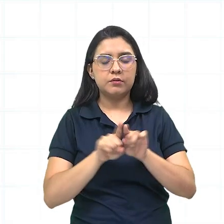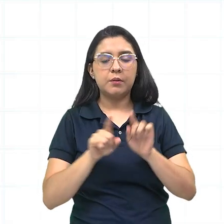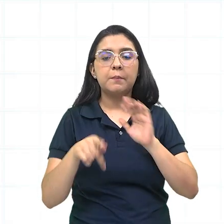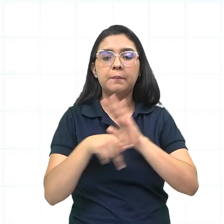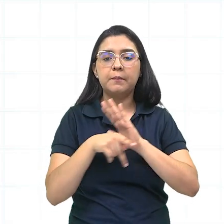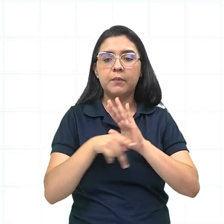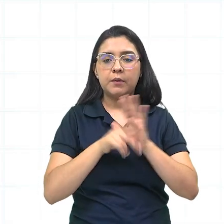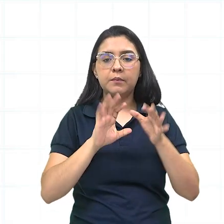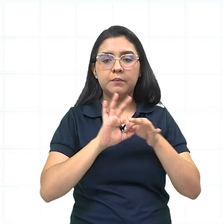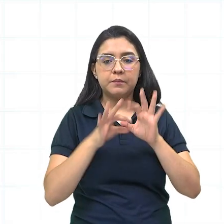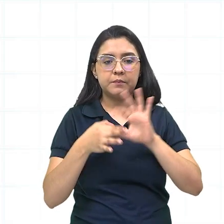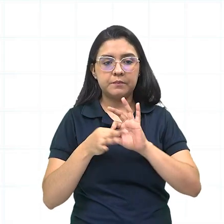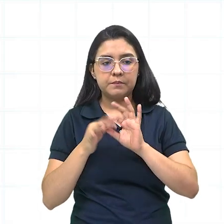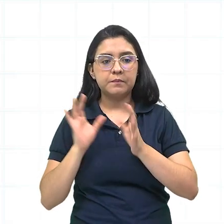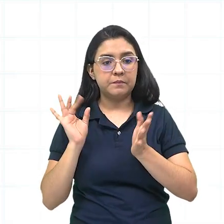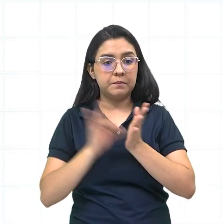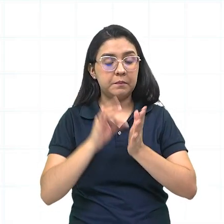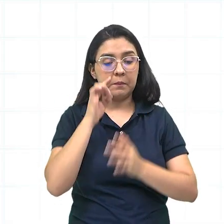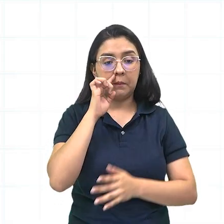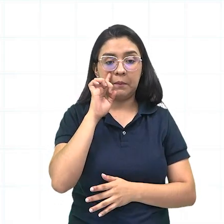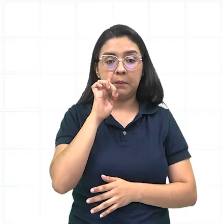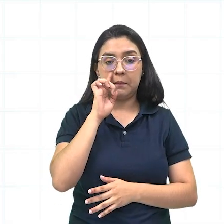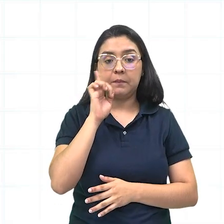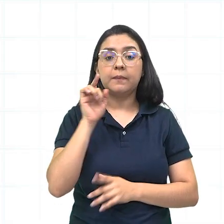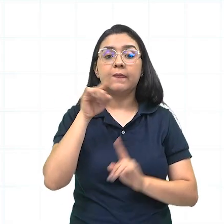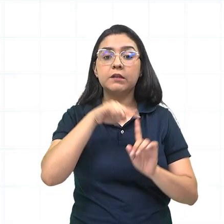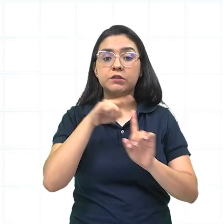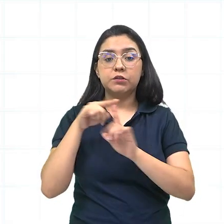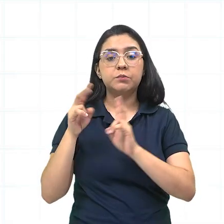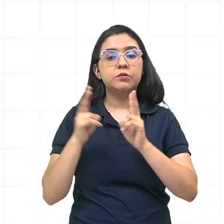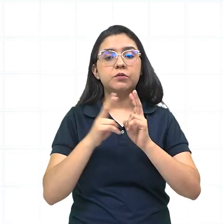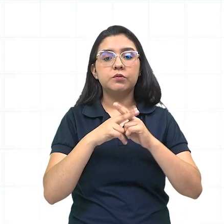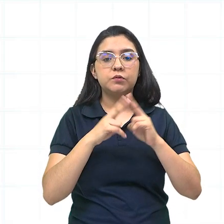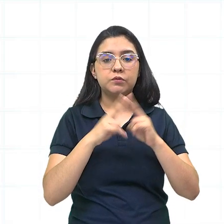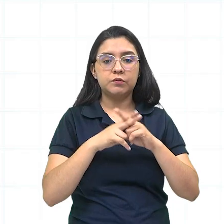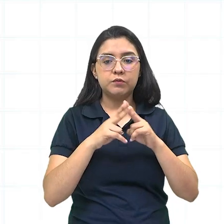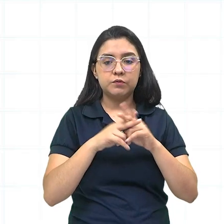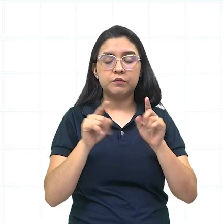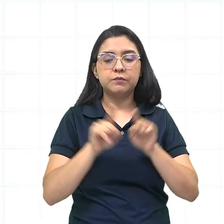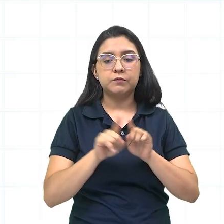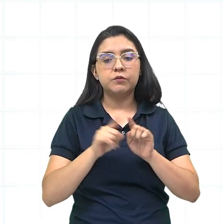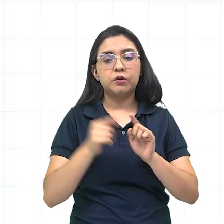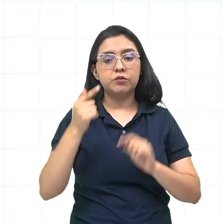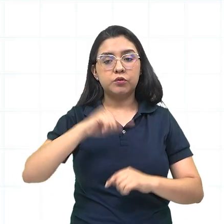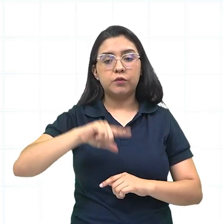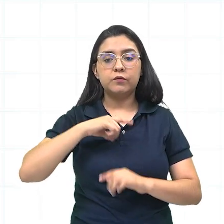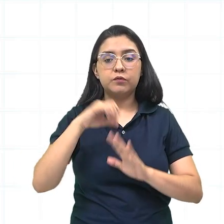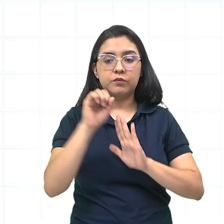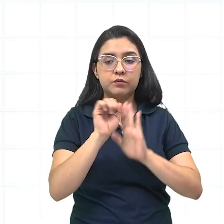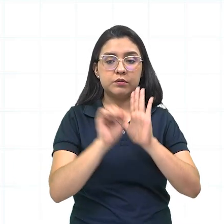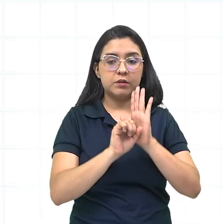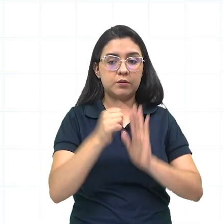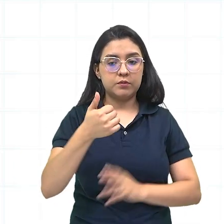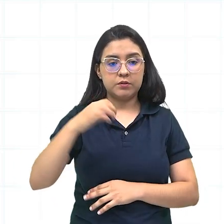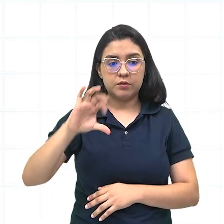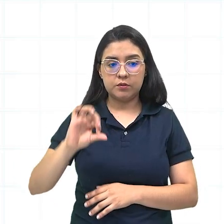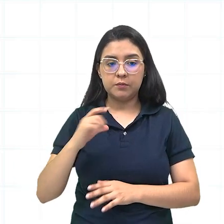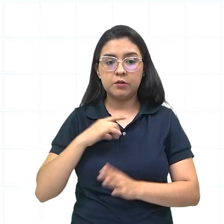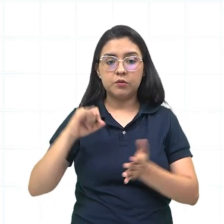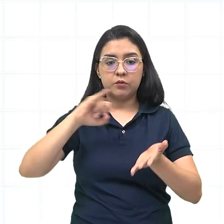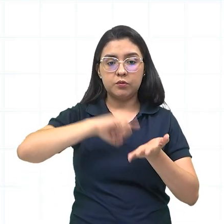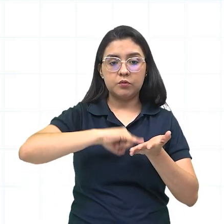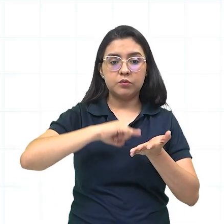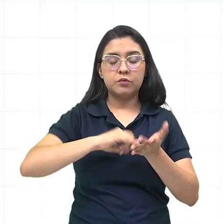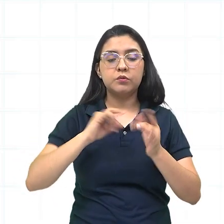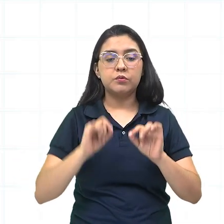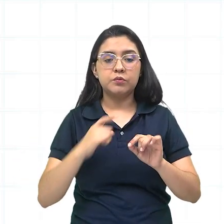Jogos Olímpicos originais. Esse estilo de luta foi revivido no século XIX e introduzido